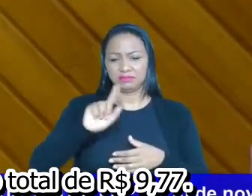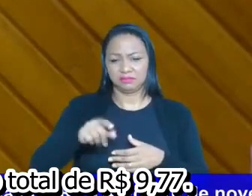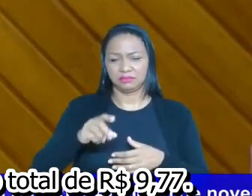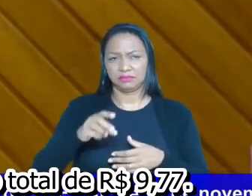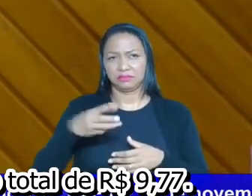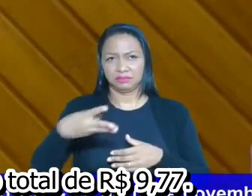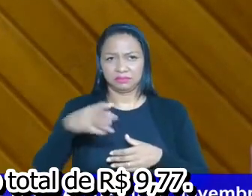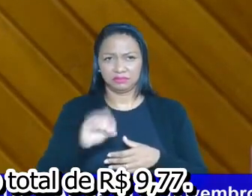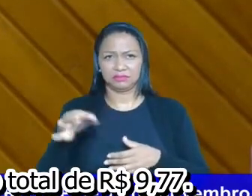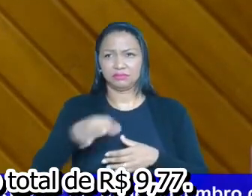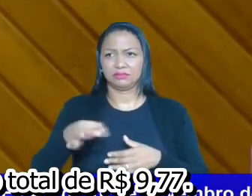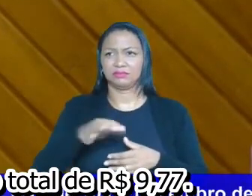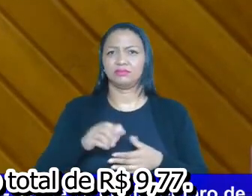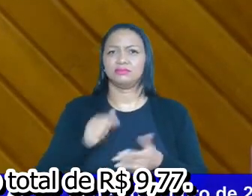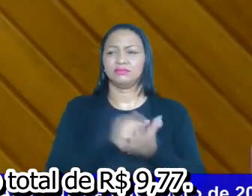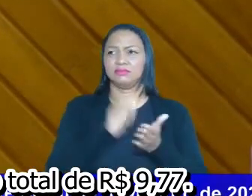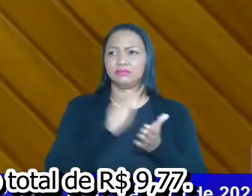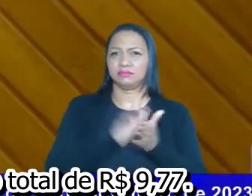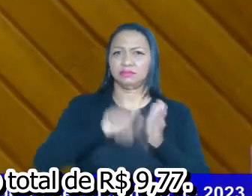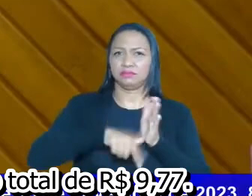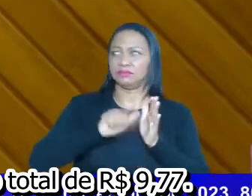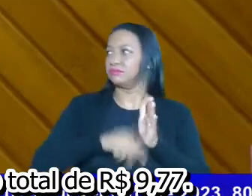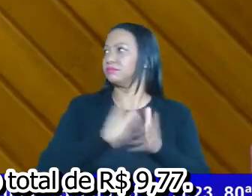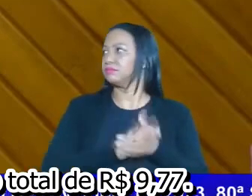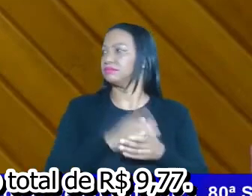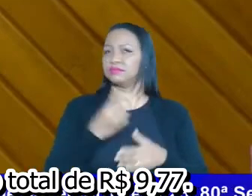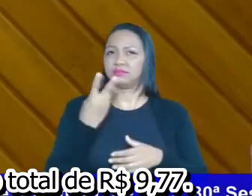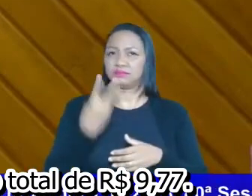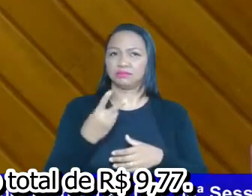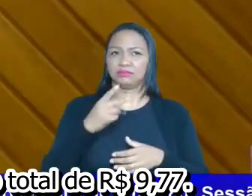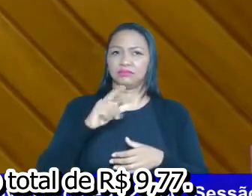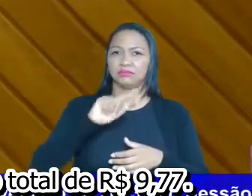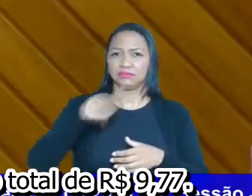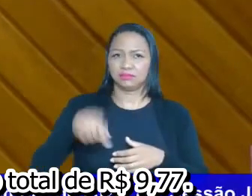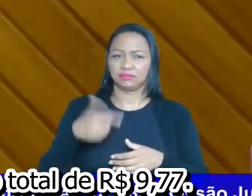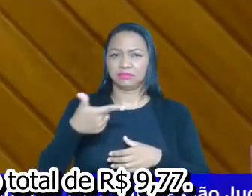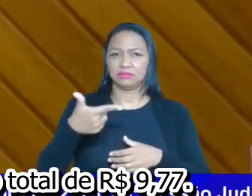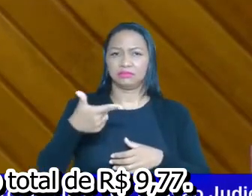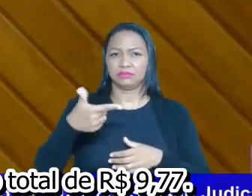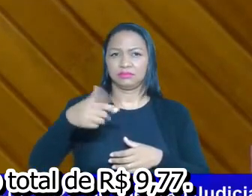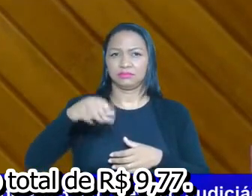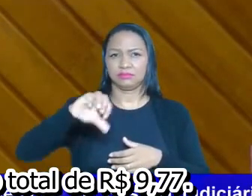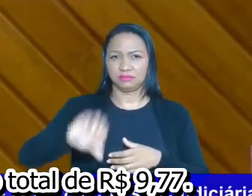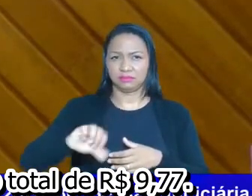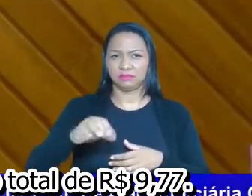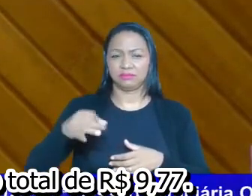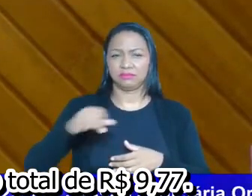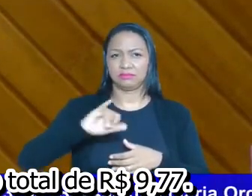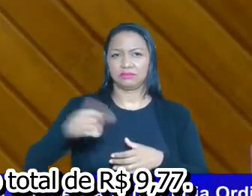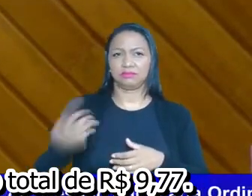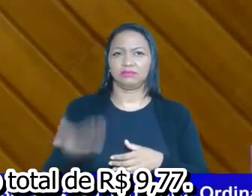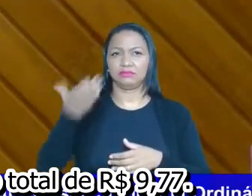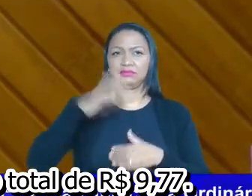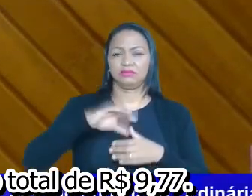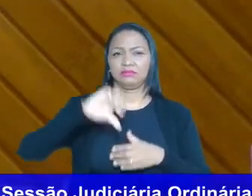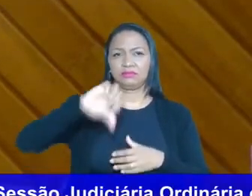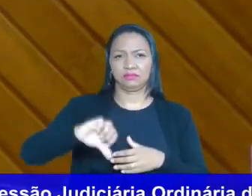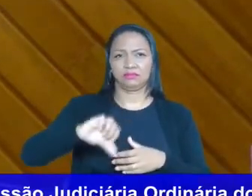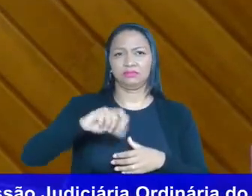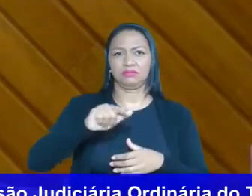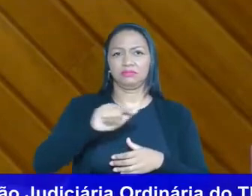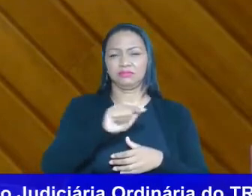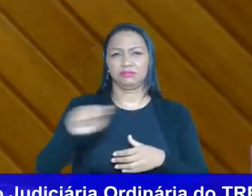5,30 de multa por atraso, 2,29 de juros de mora, no total de